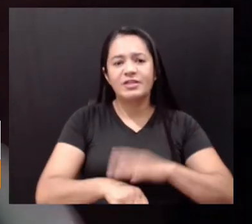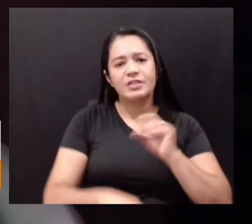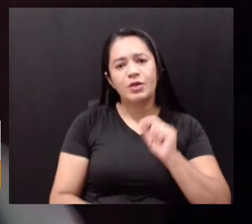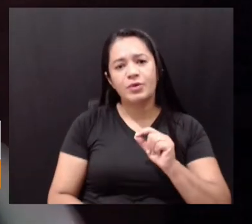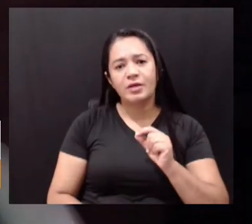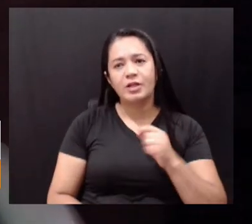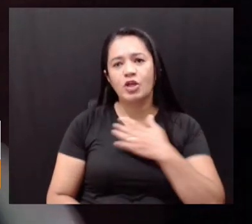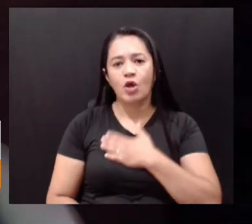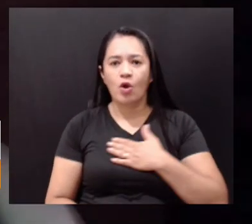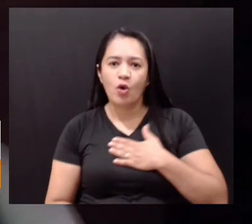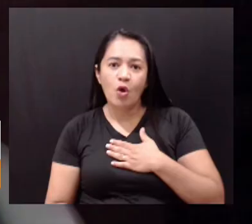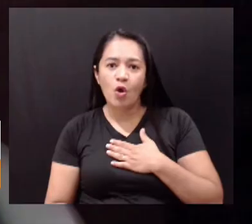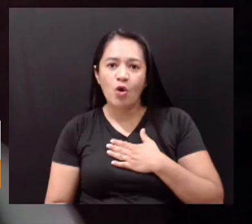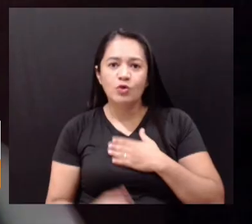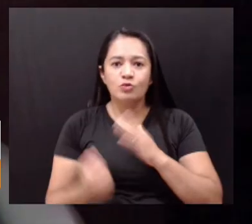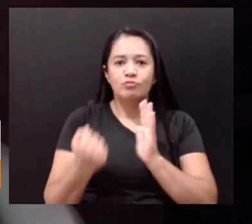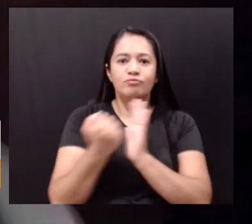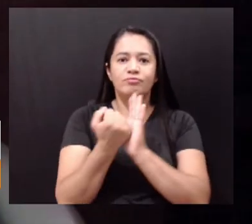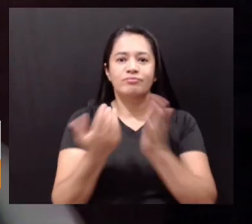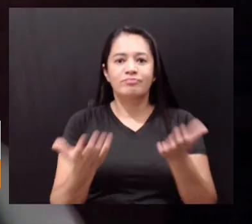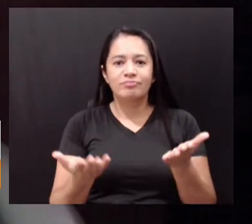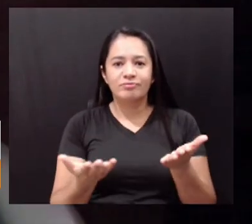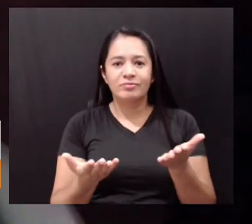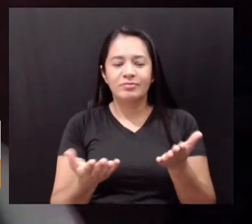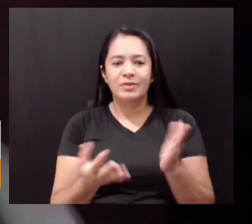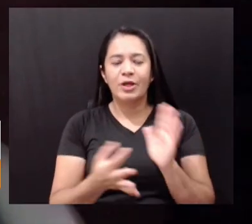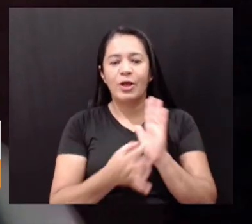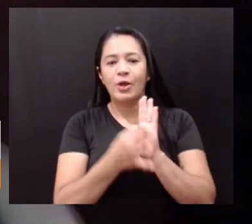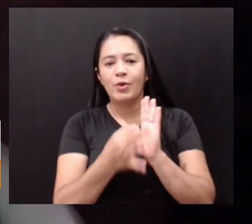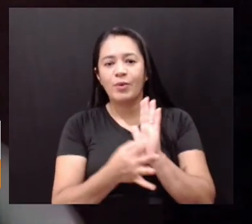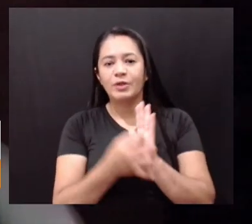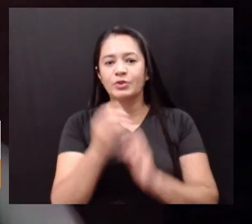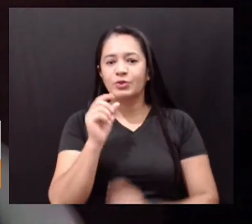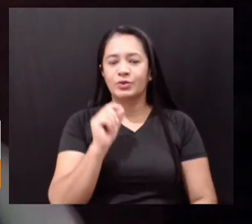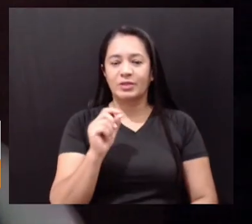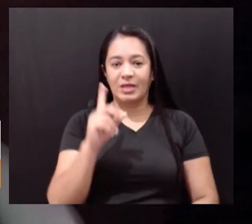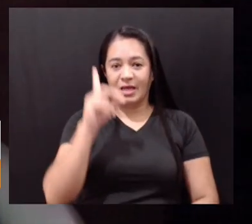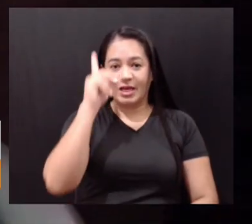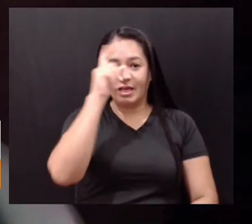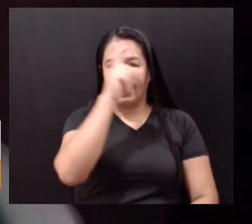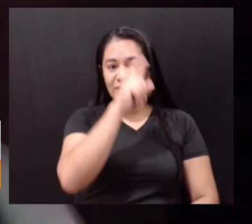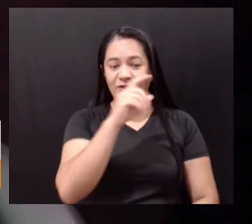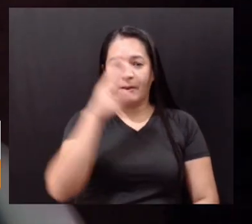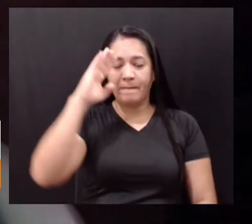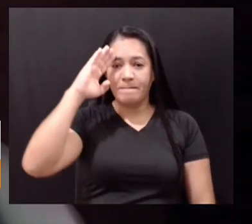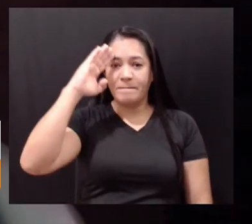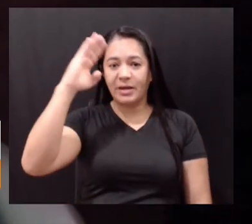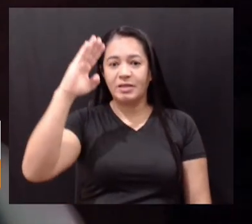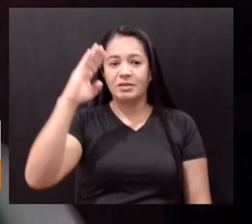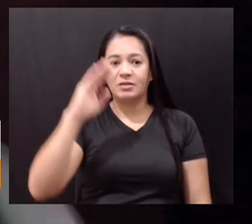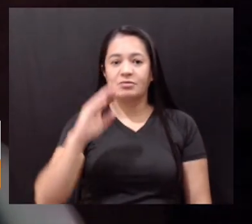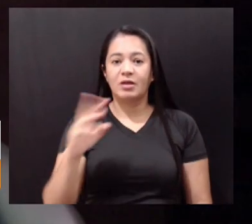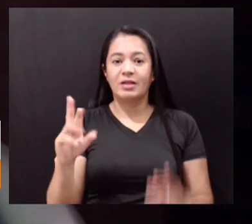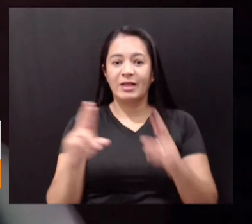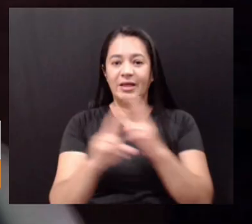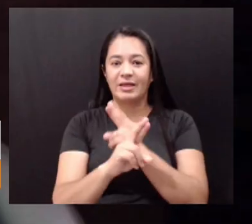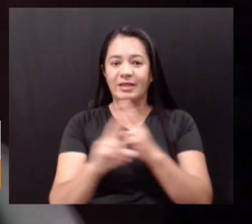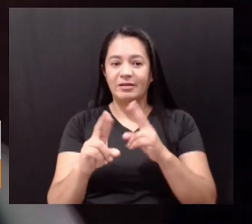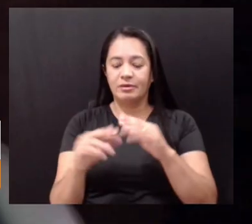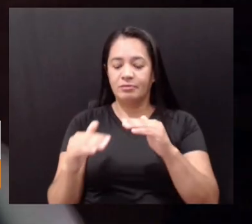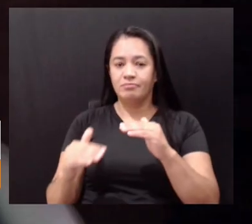impacto. Então eu acho que a grande dificuldade está principalmente voltada na relação de hierarquia.